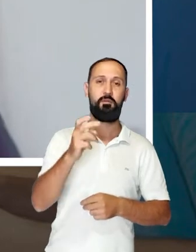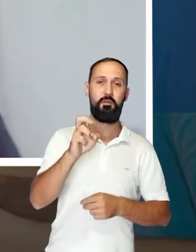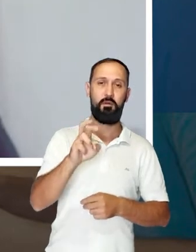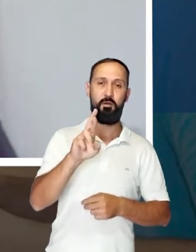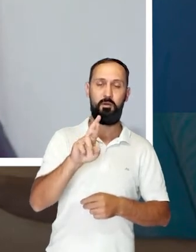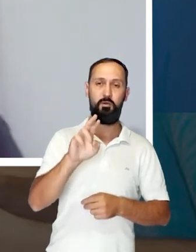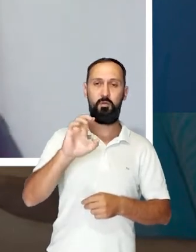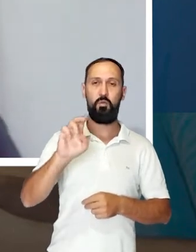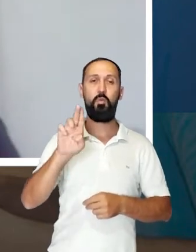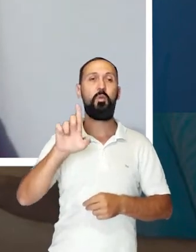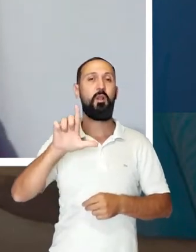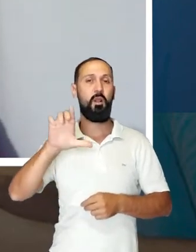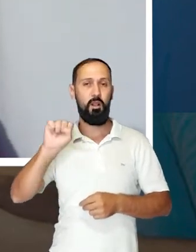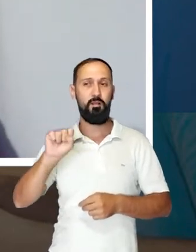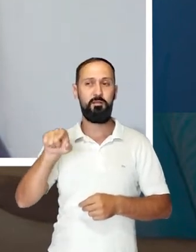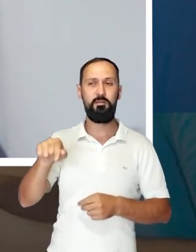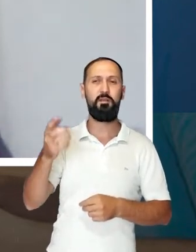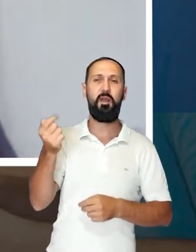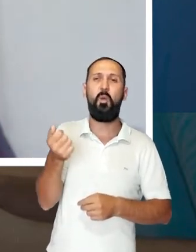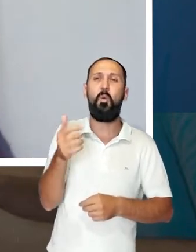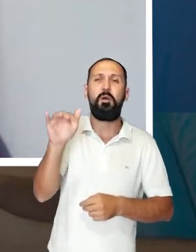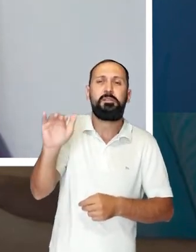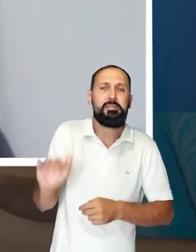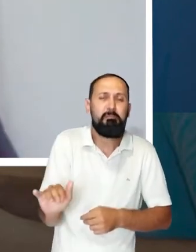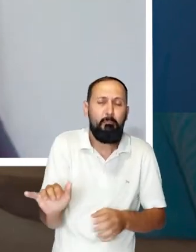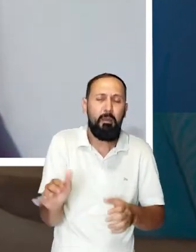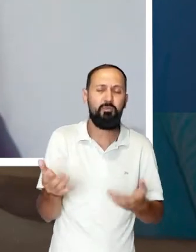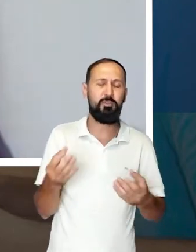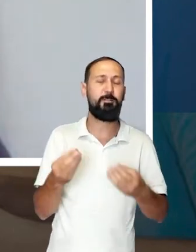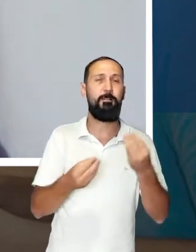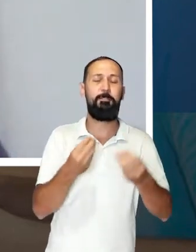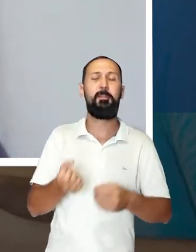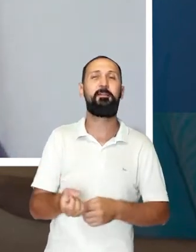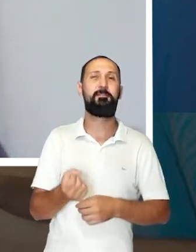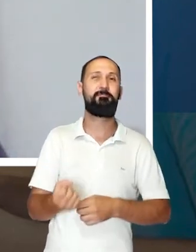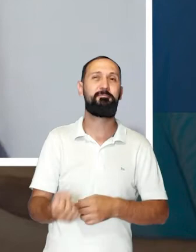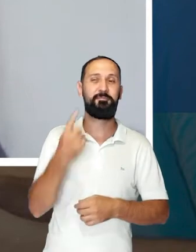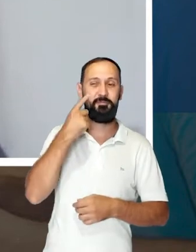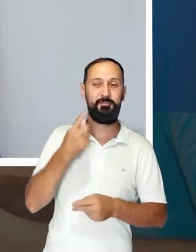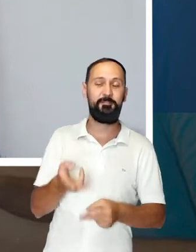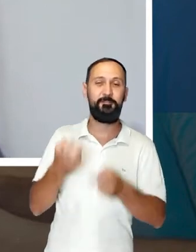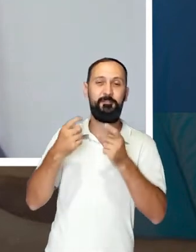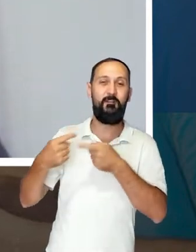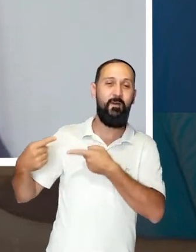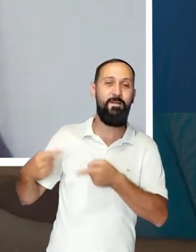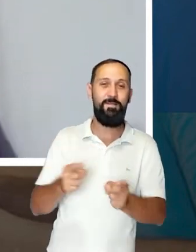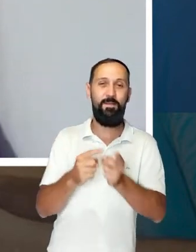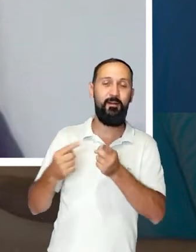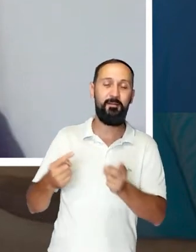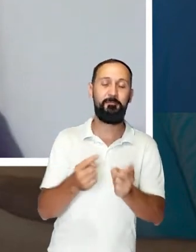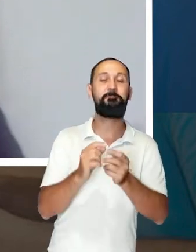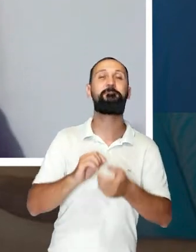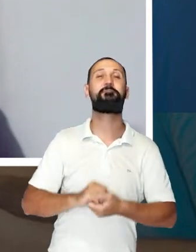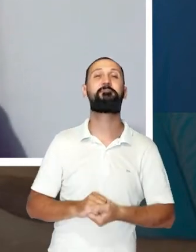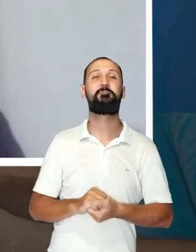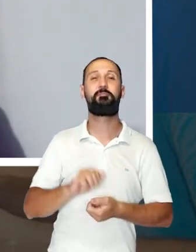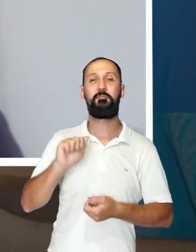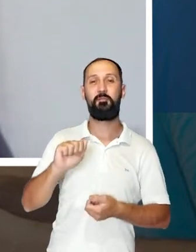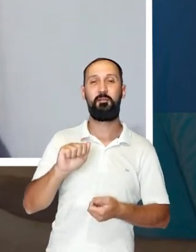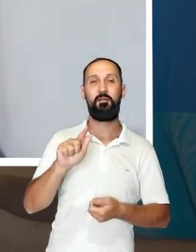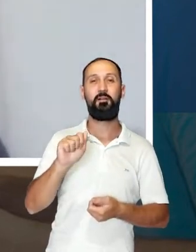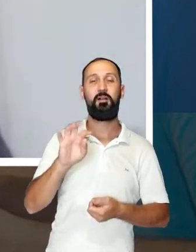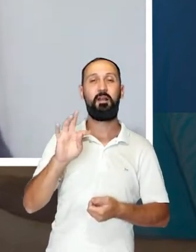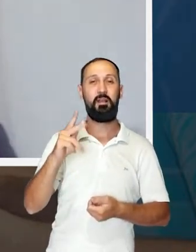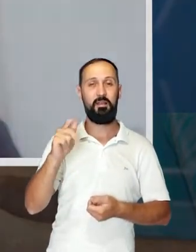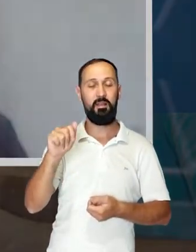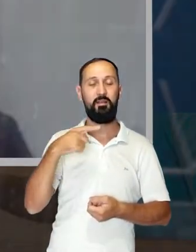de Hércules, né? E o cara ser quase um anão, que ele fala assim. Então, eu fico espinhotando a história da Agatha Christie.